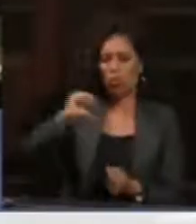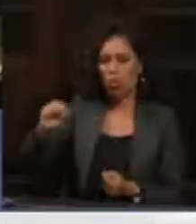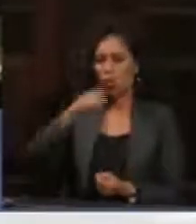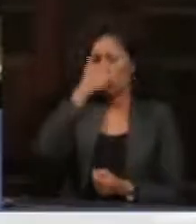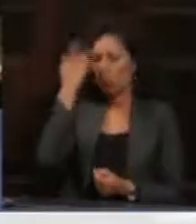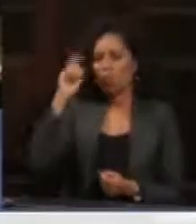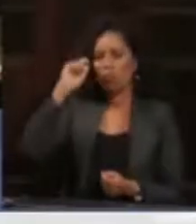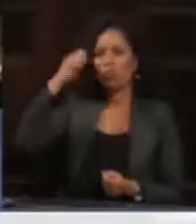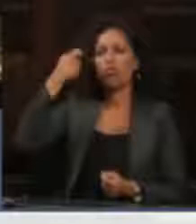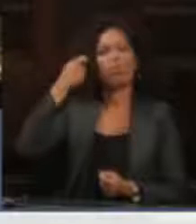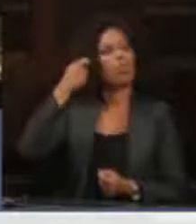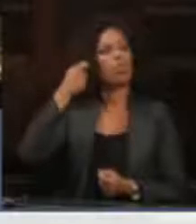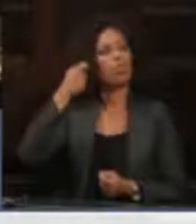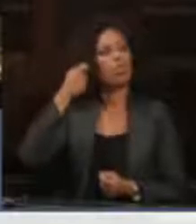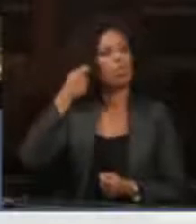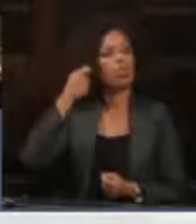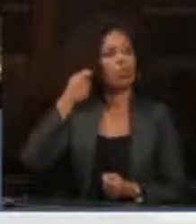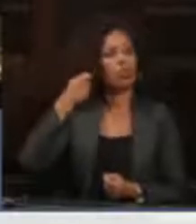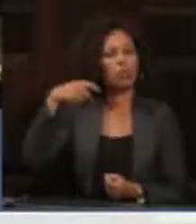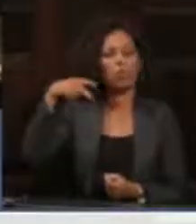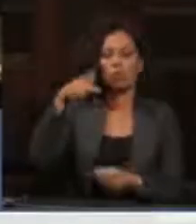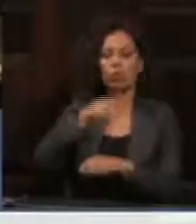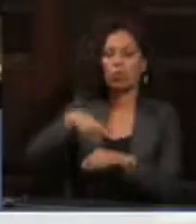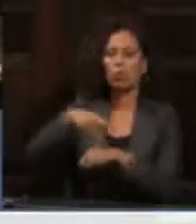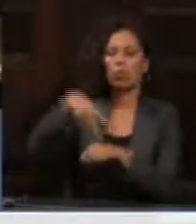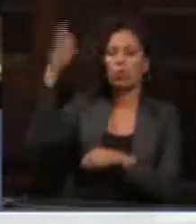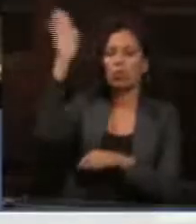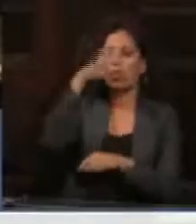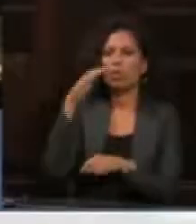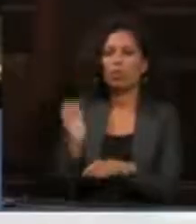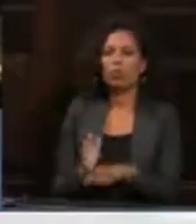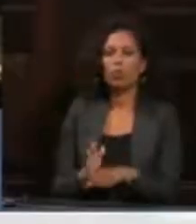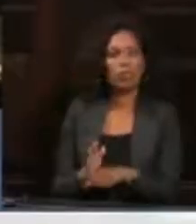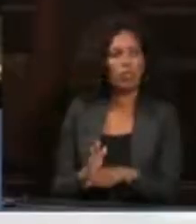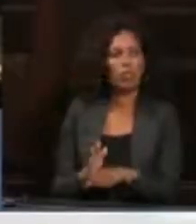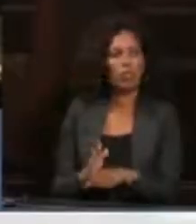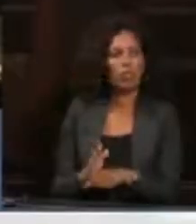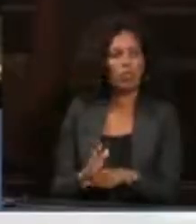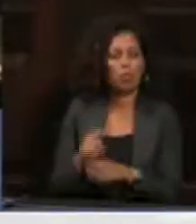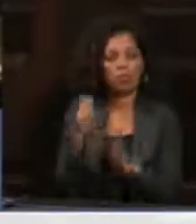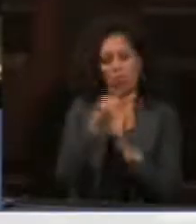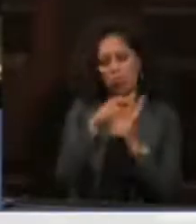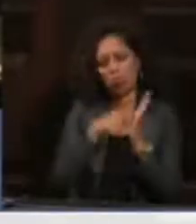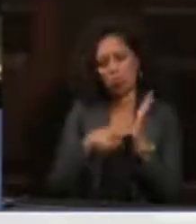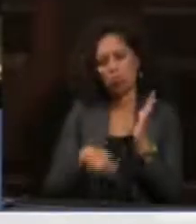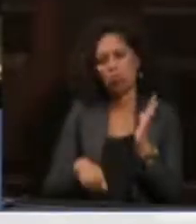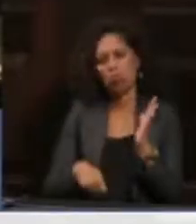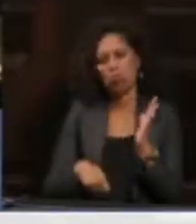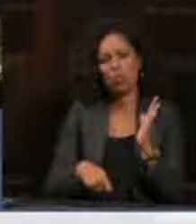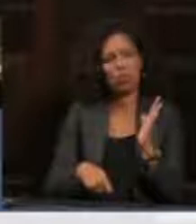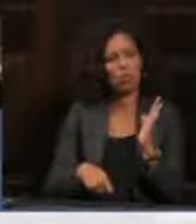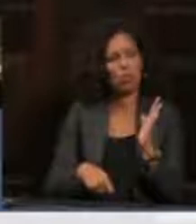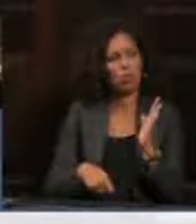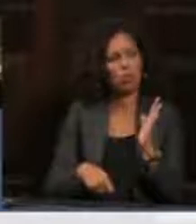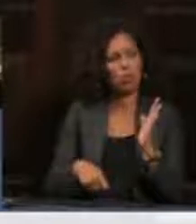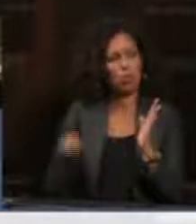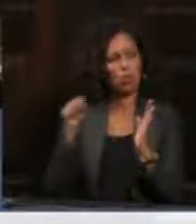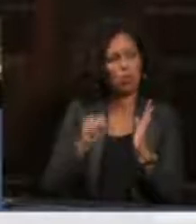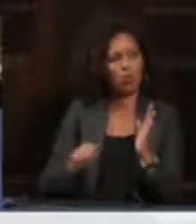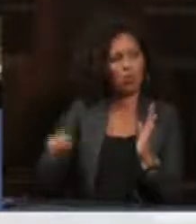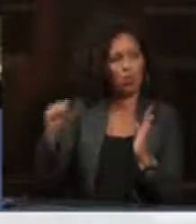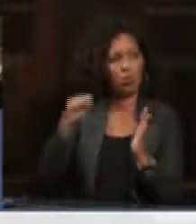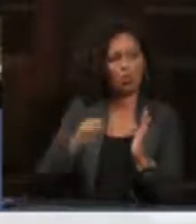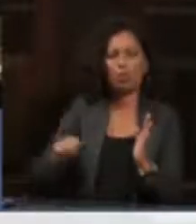negro, do negro brasileiro, pesquisa escrita pelo senador Abdias